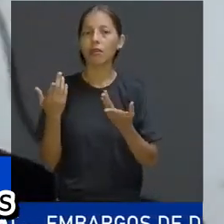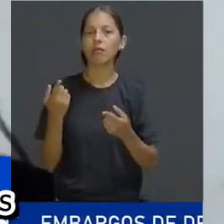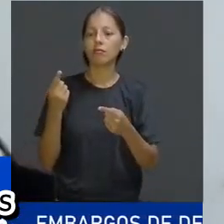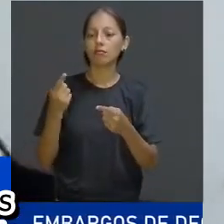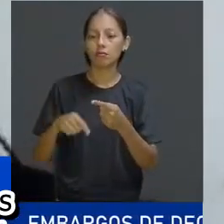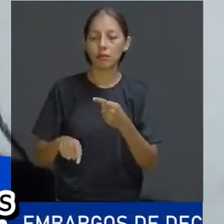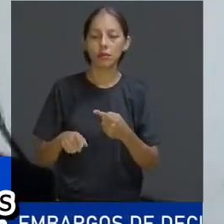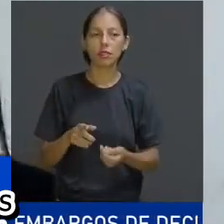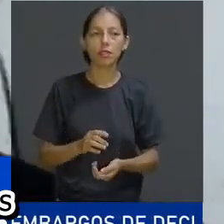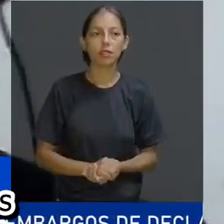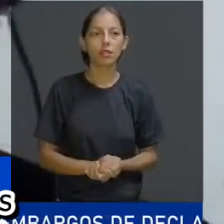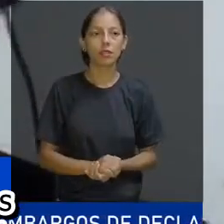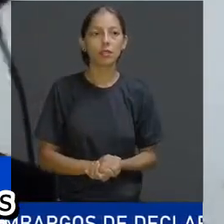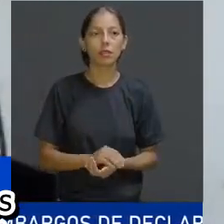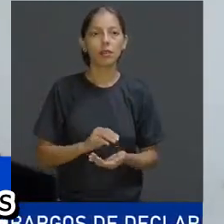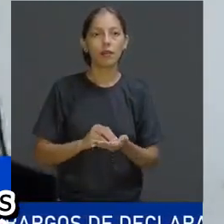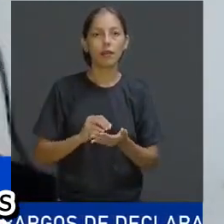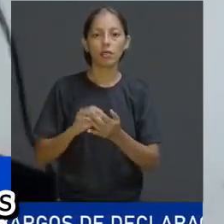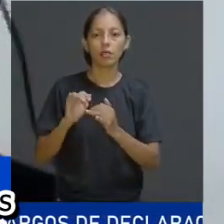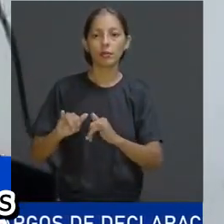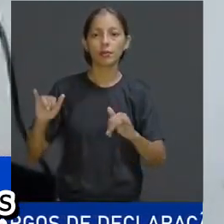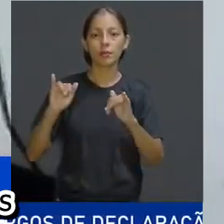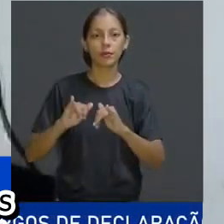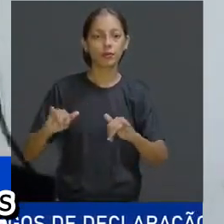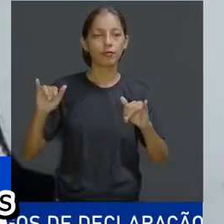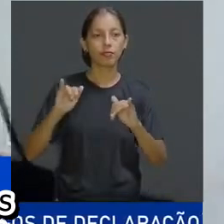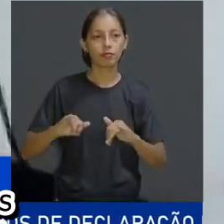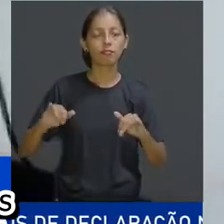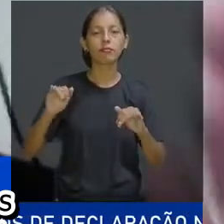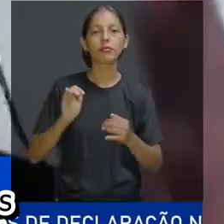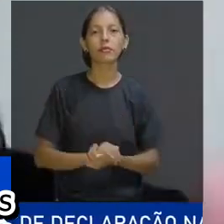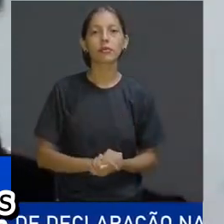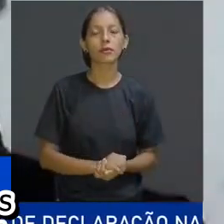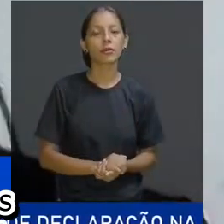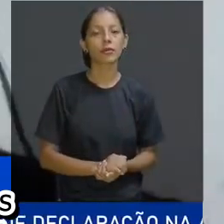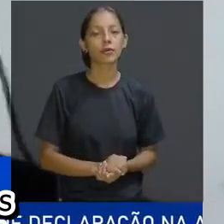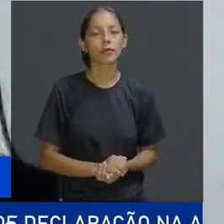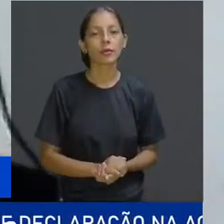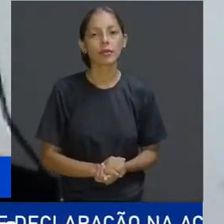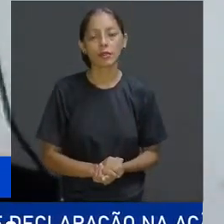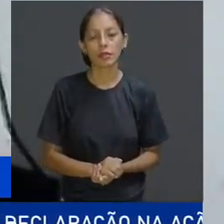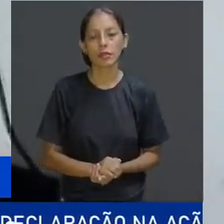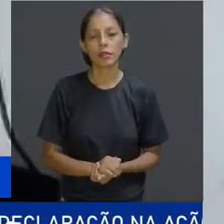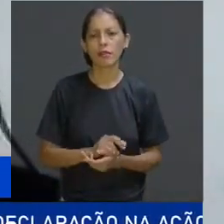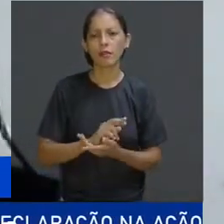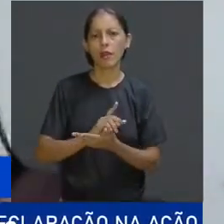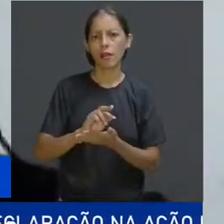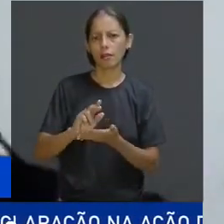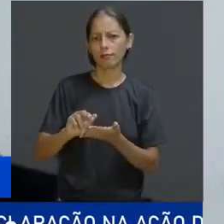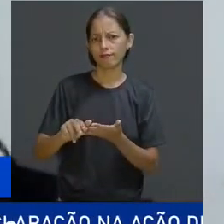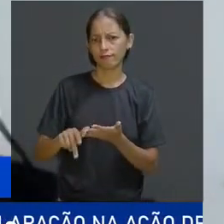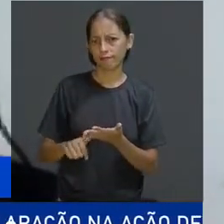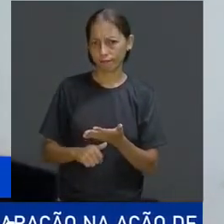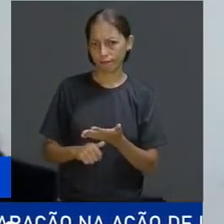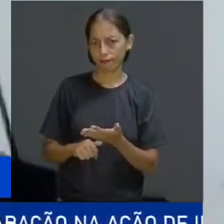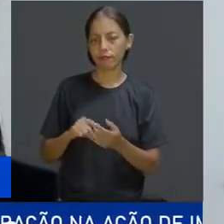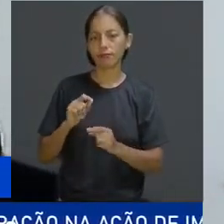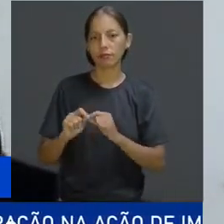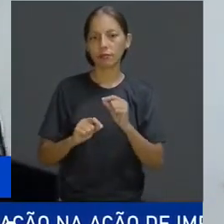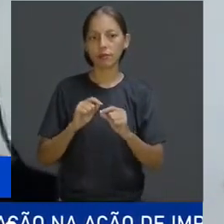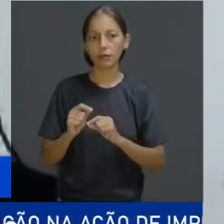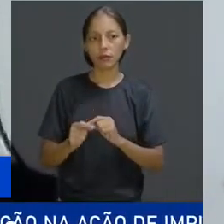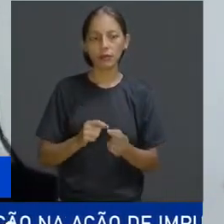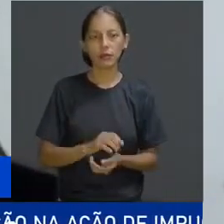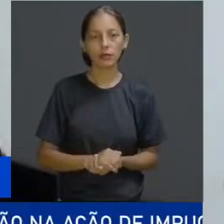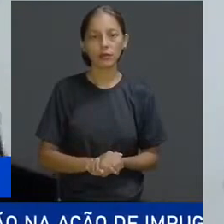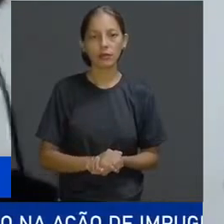atos de campanha, vários outros parâmetros que se distinguem para poder apreciar concretamente o caso, eles não